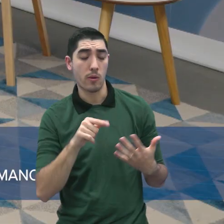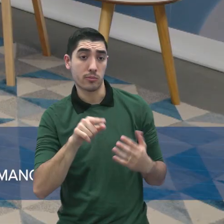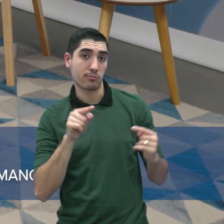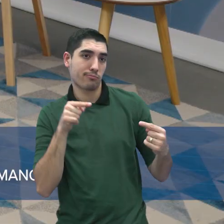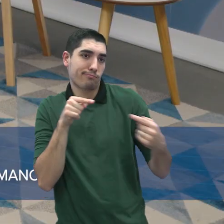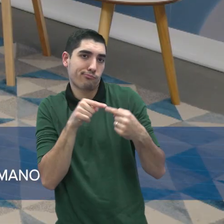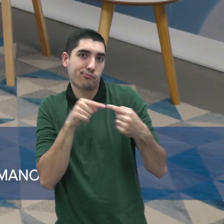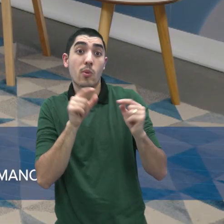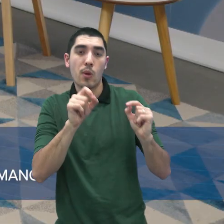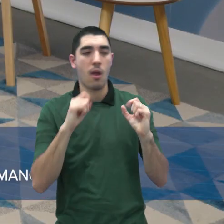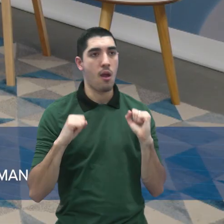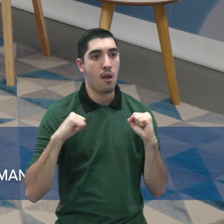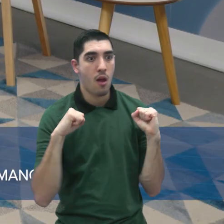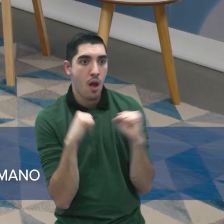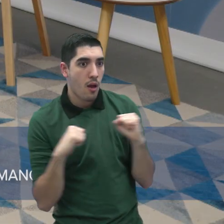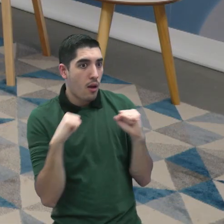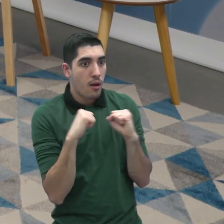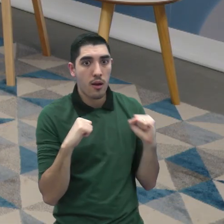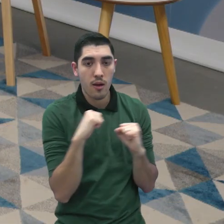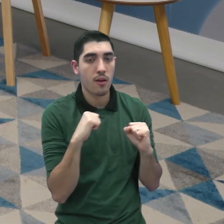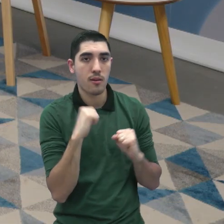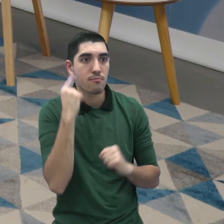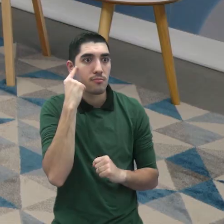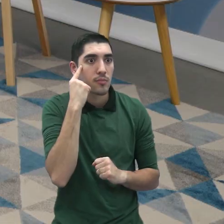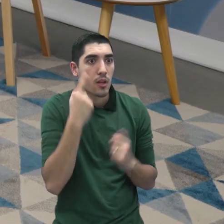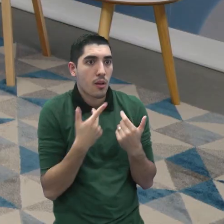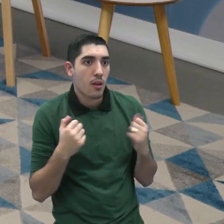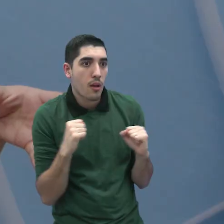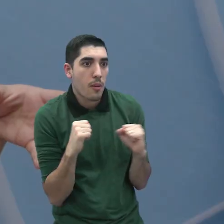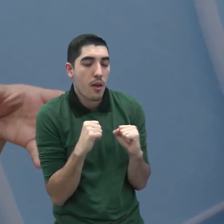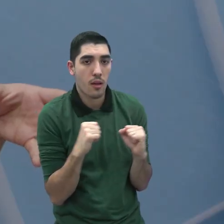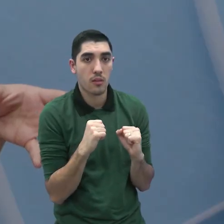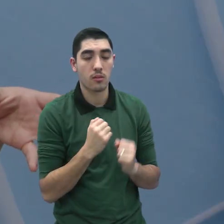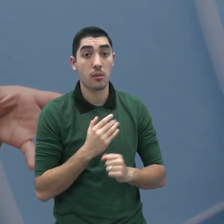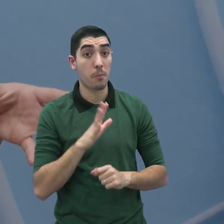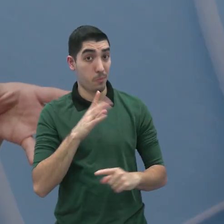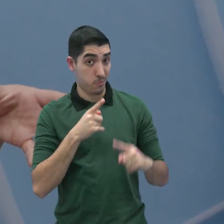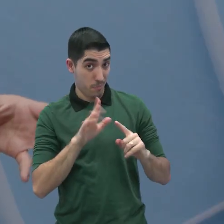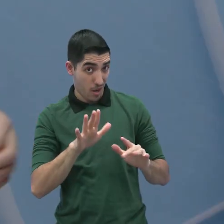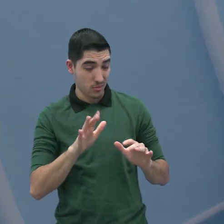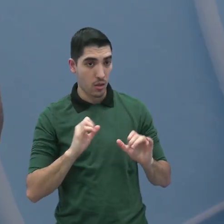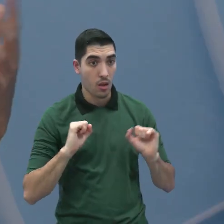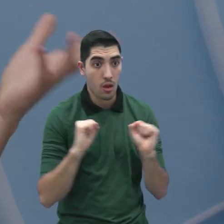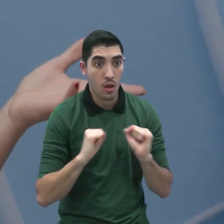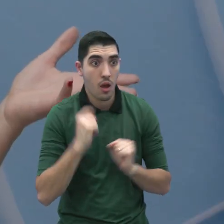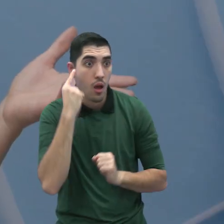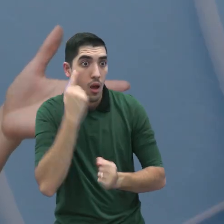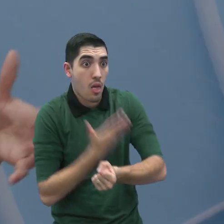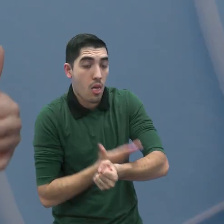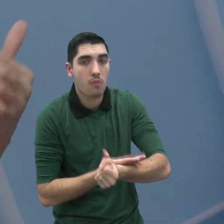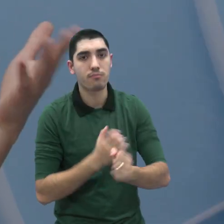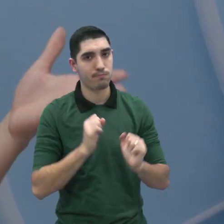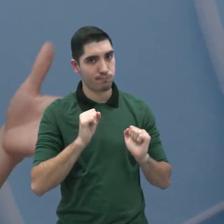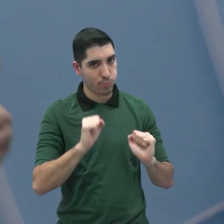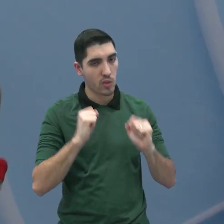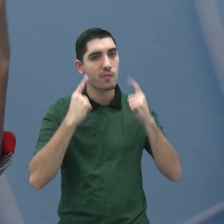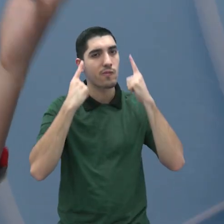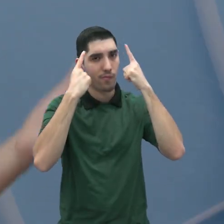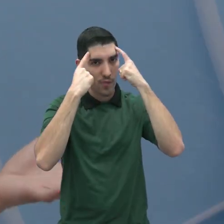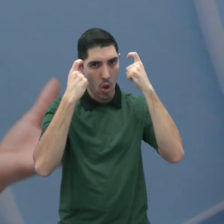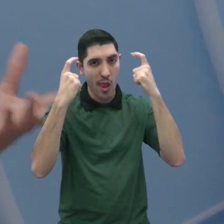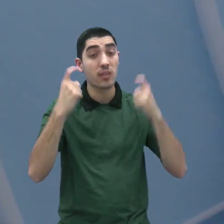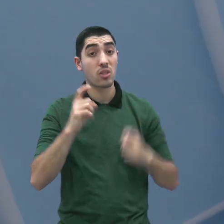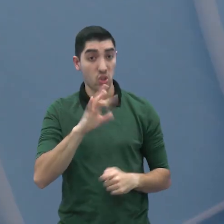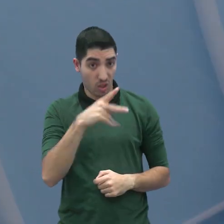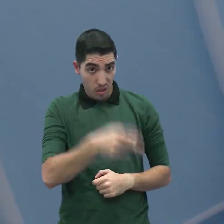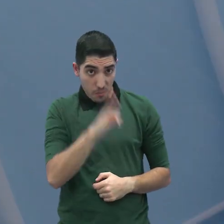com o fanatismo. E o fanatismo ele pode levar também à questão da violência, né? A gente tem, infelizmente, não só no Brasil, mas no